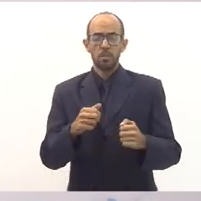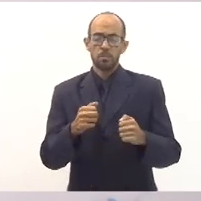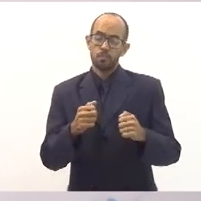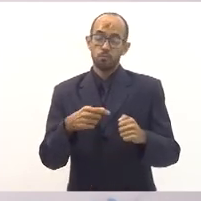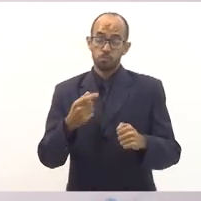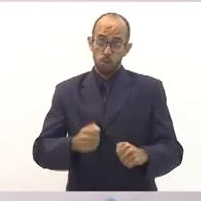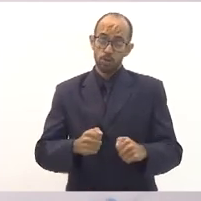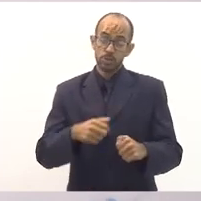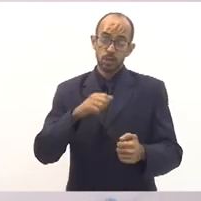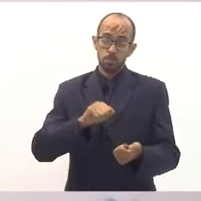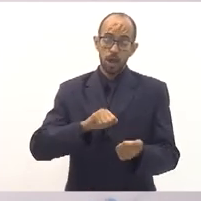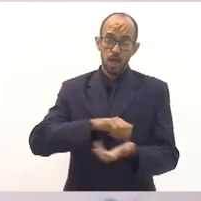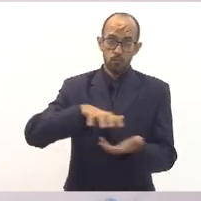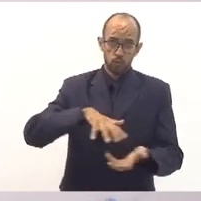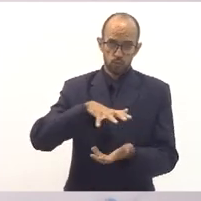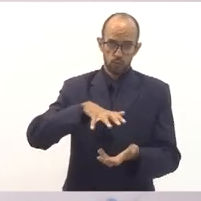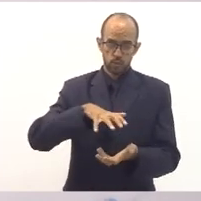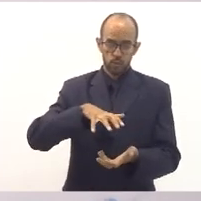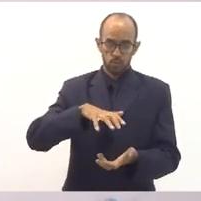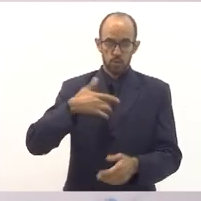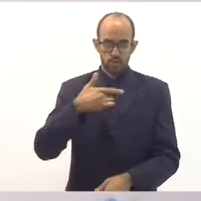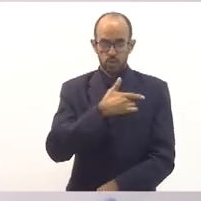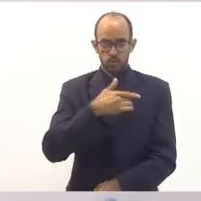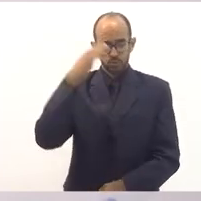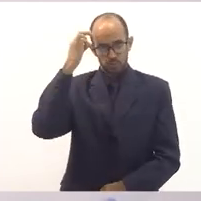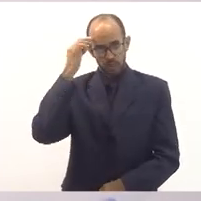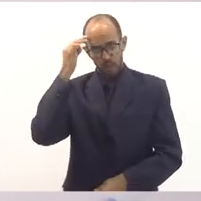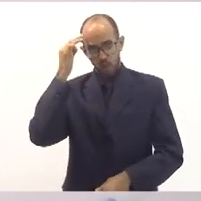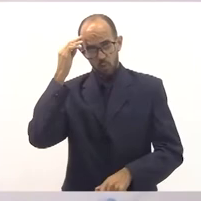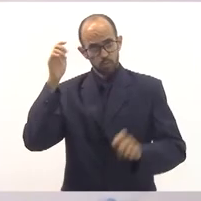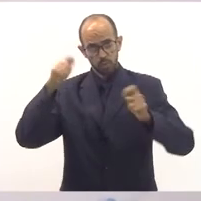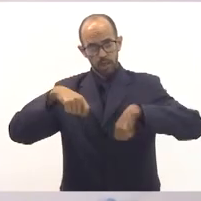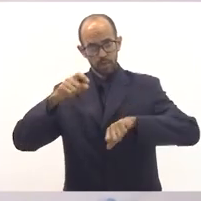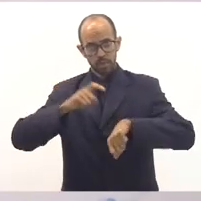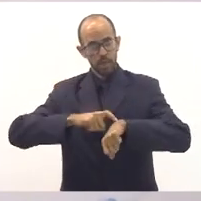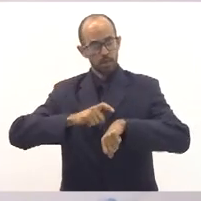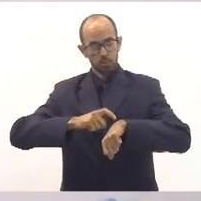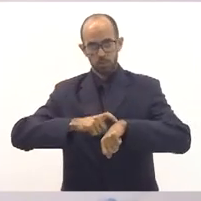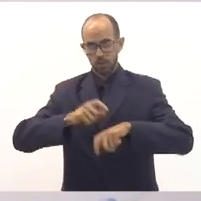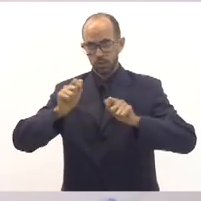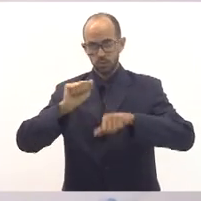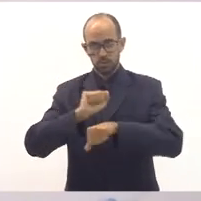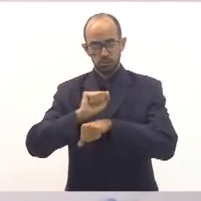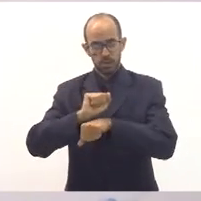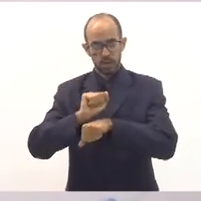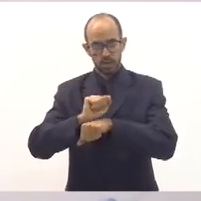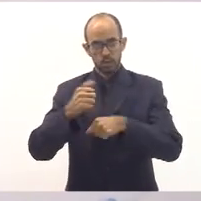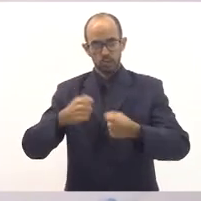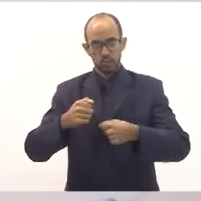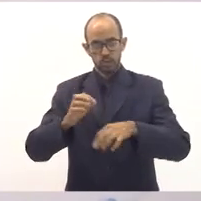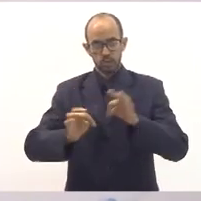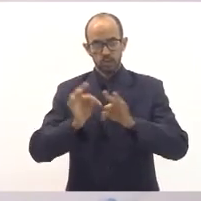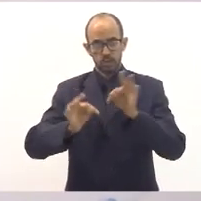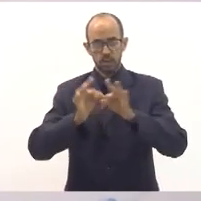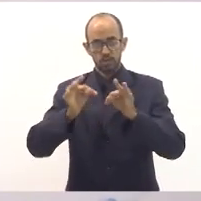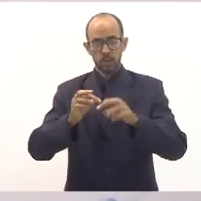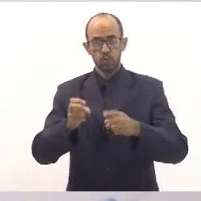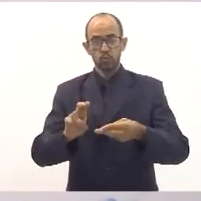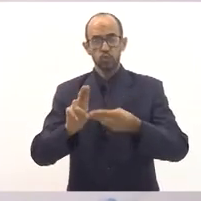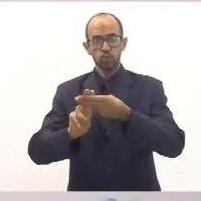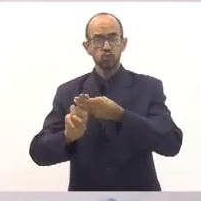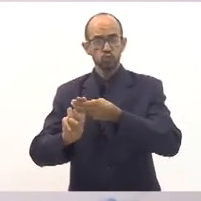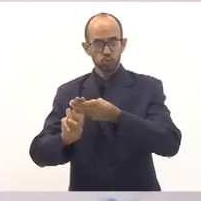campo da Saúde Mental e a gente não tem tempo para esperar a gente precisa de tratamentos hoje e a gente tenta exatamente no Sistema Único de Saúde